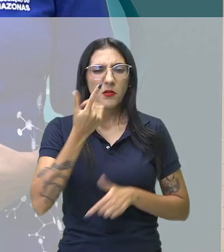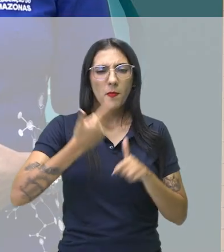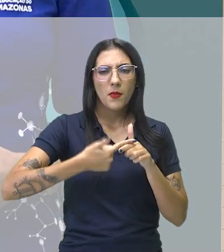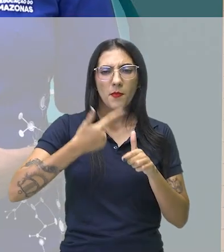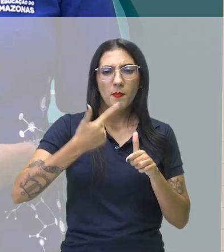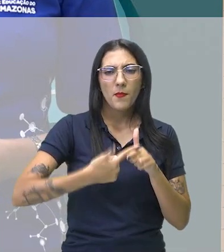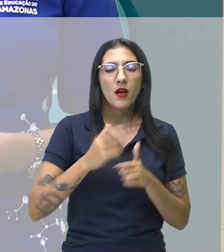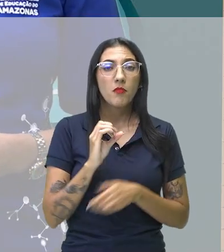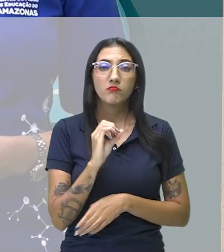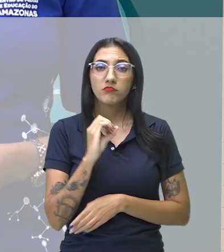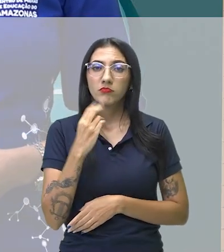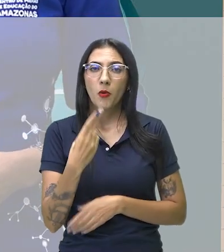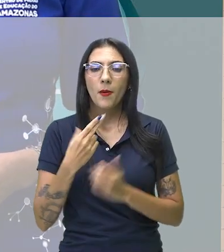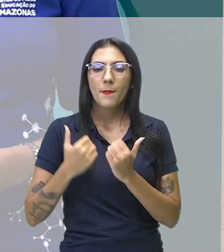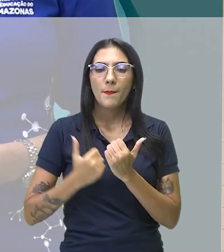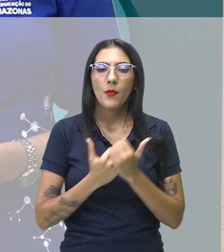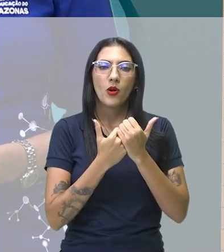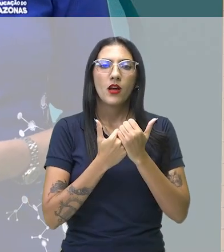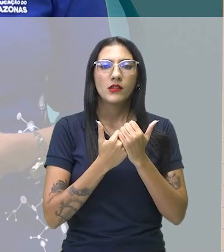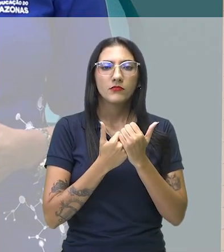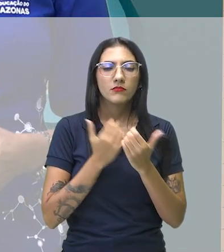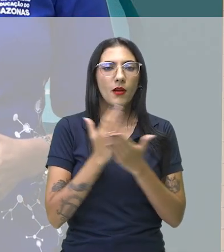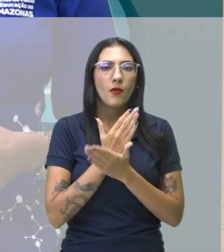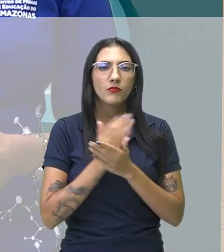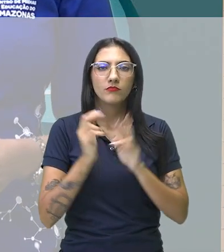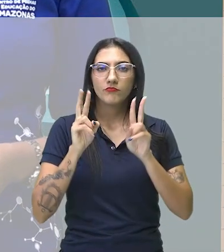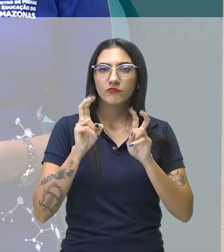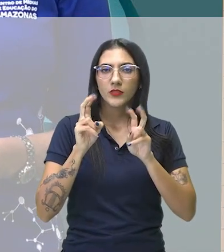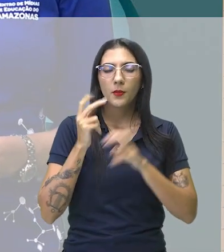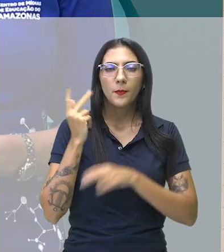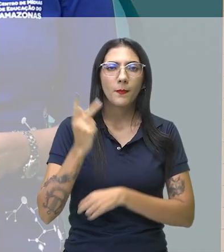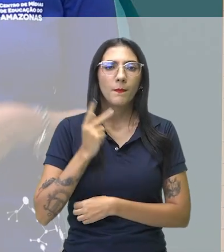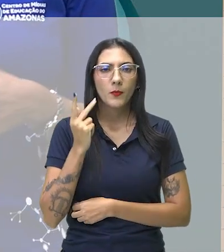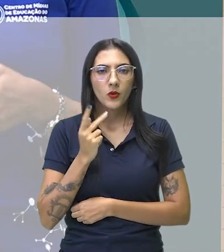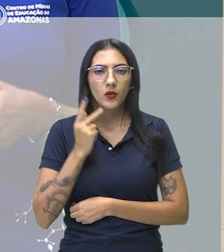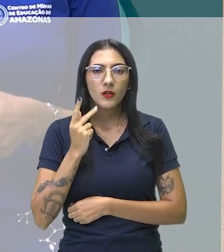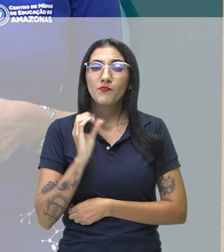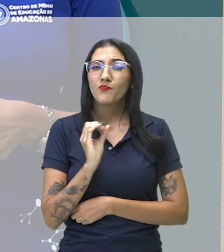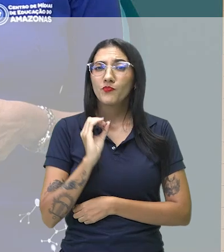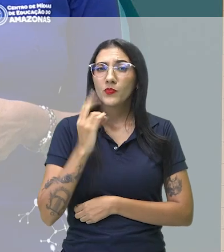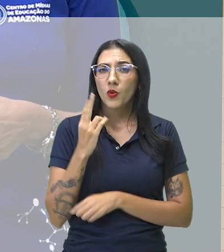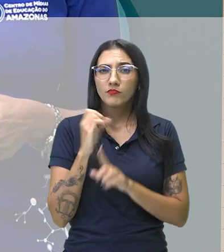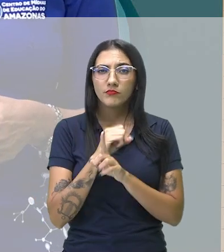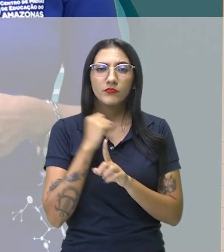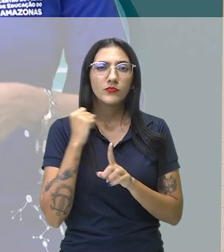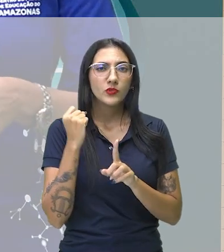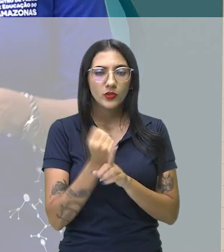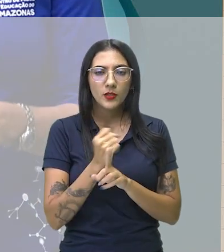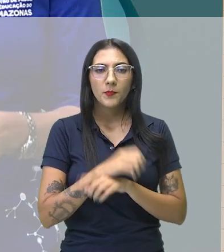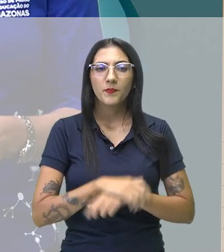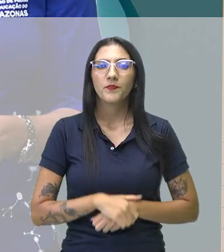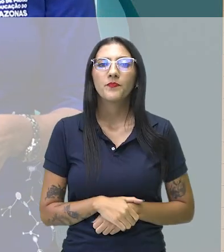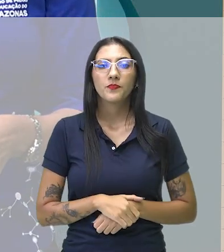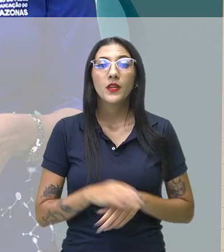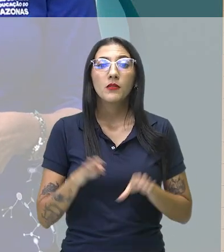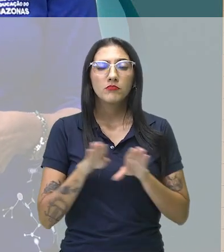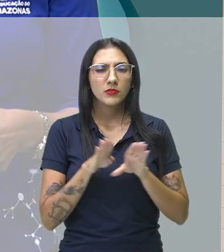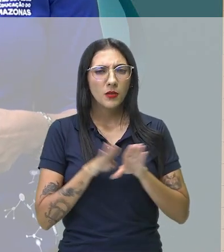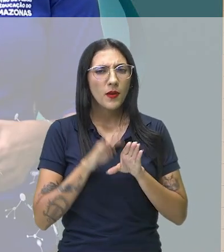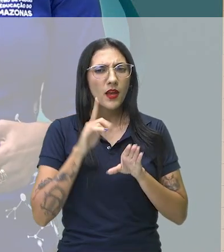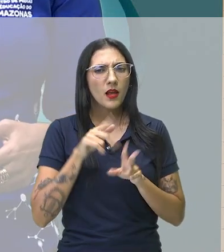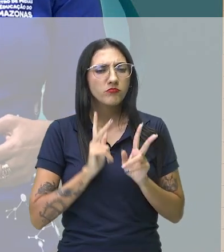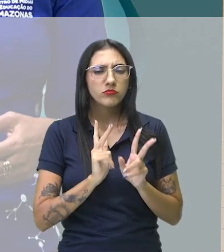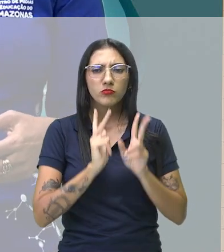criticando ou apoiando determinadas questões políticas ou sociais. Uma mesma